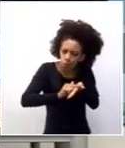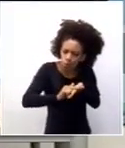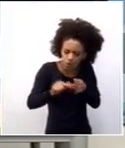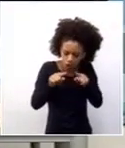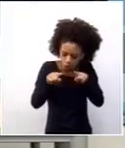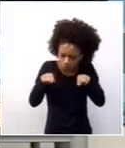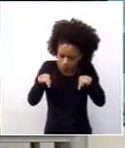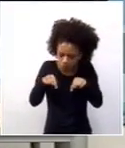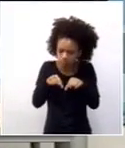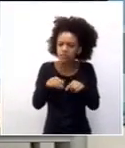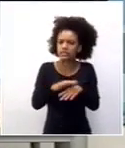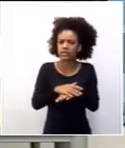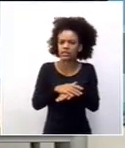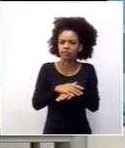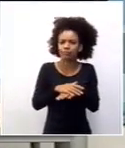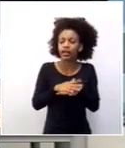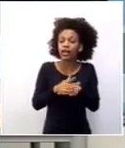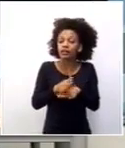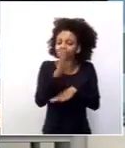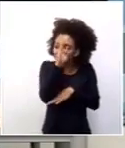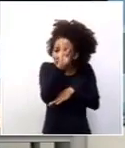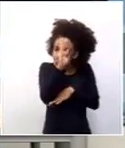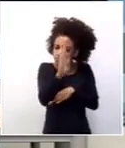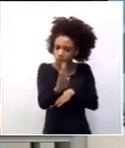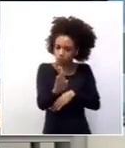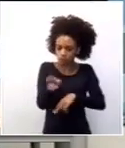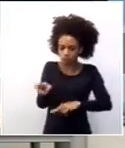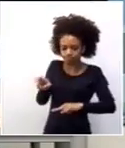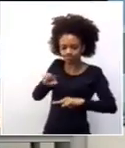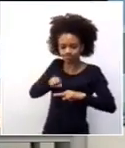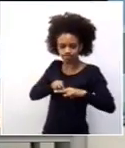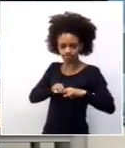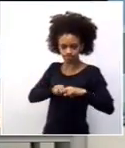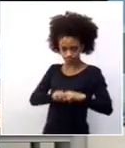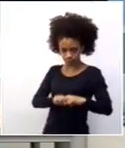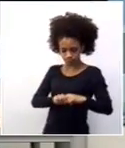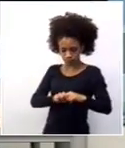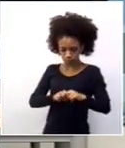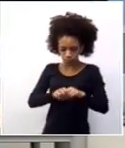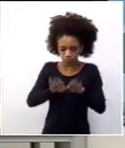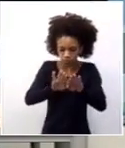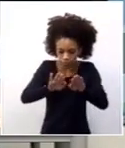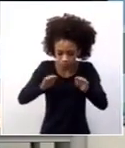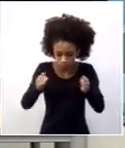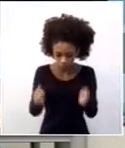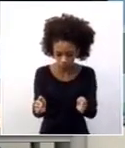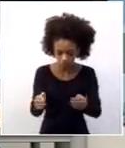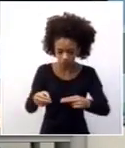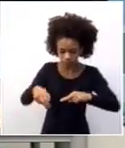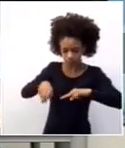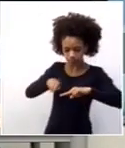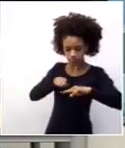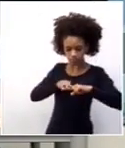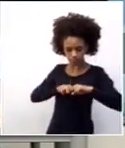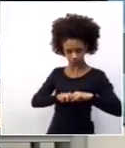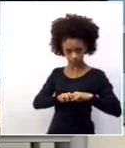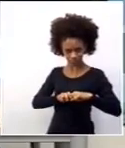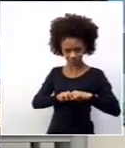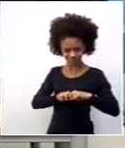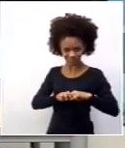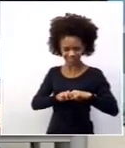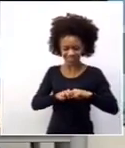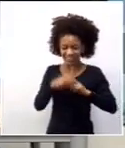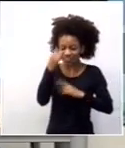para estudar, de preferência, pessoal, sentados numa cadeira, com uma mesa, tá? Vamos evitar ficar deitados